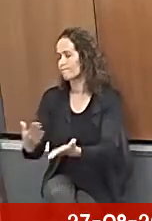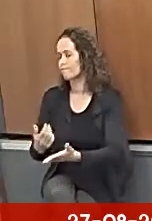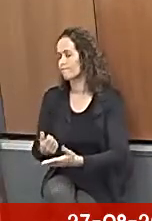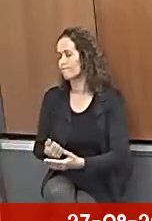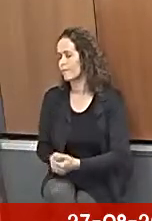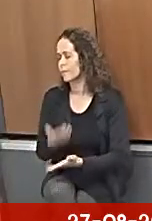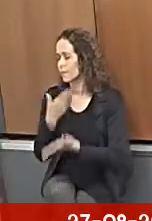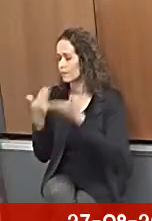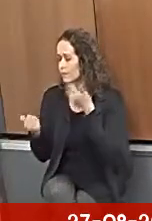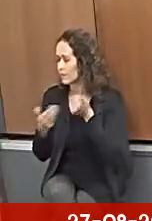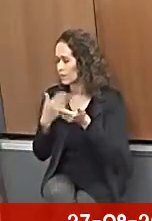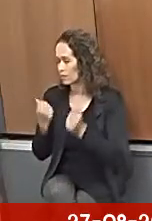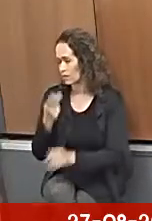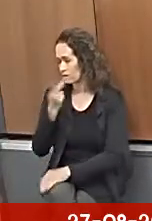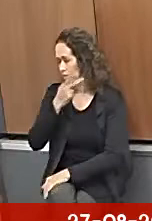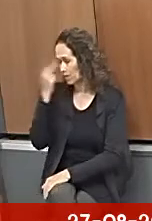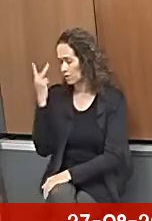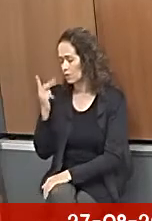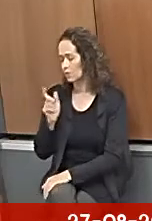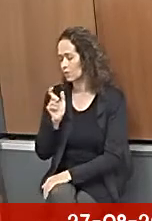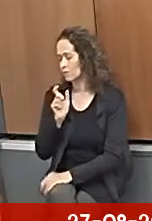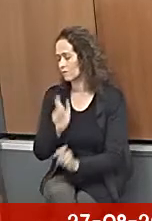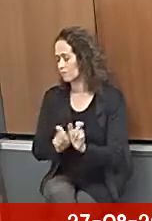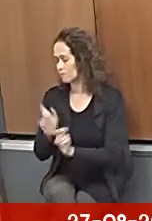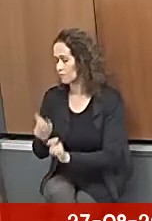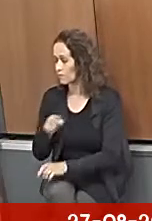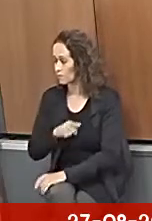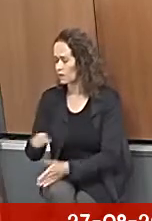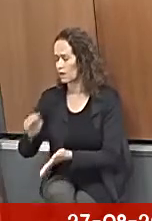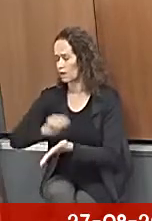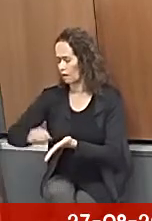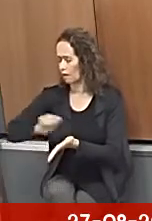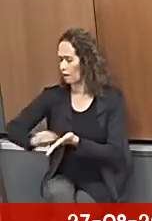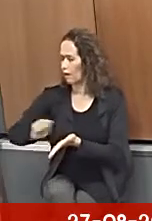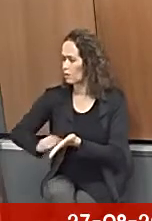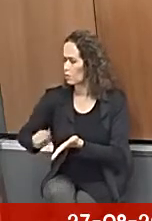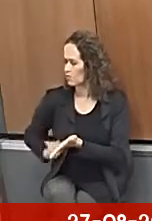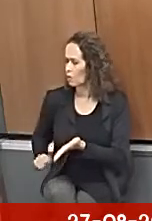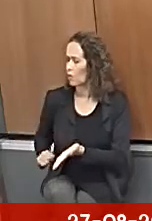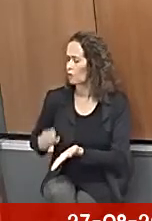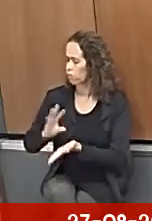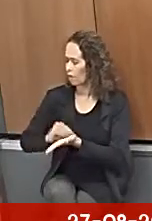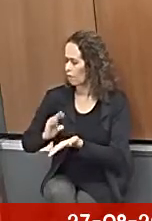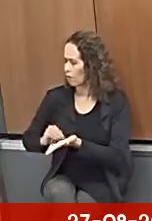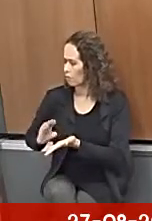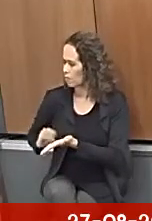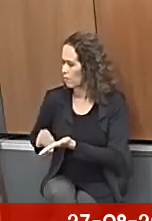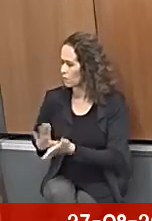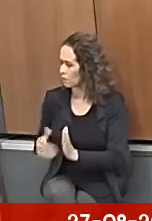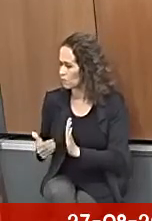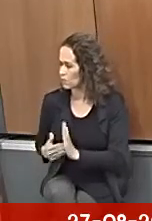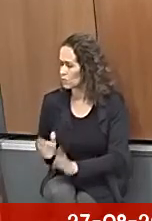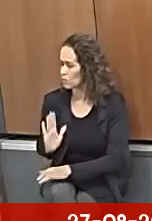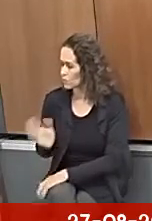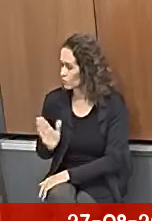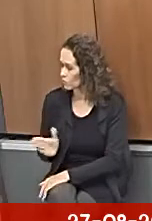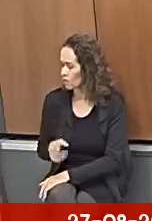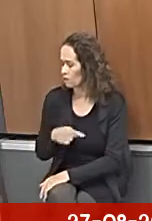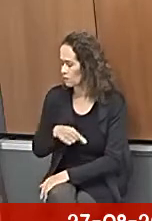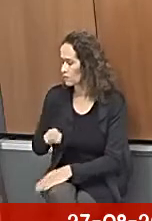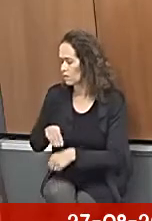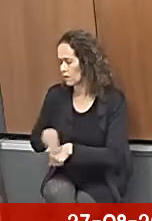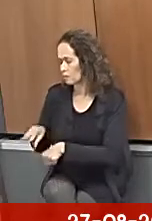que as pessoas como relatado aqui você anotou todos os relatos tenho certeza que você vai levá los como a estria